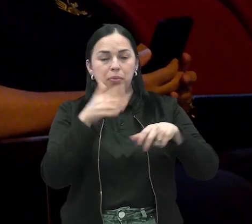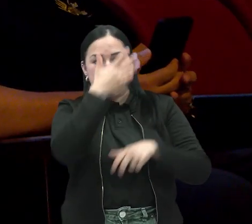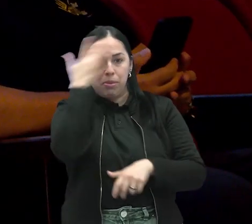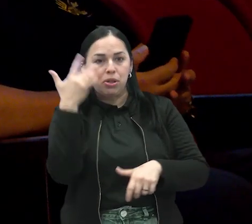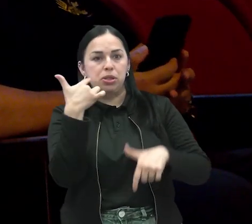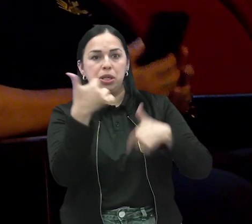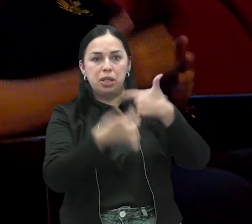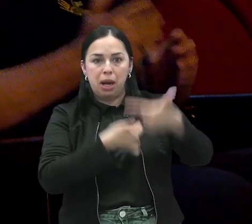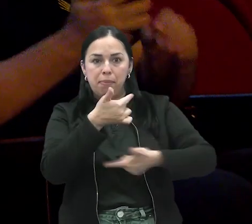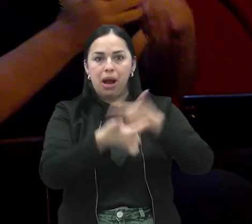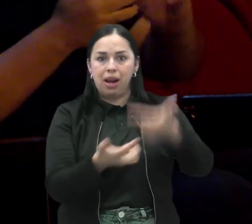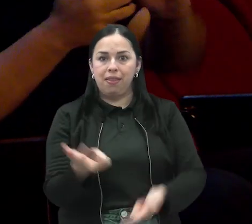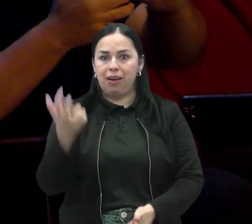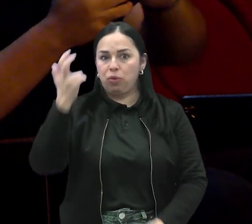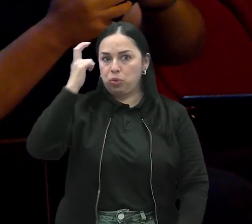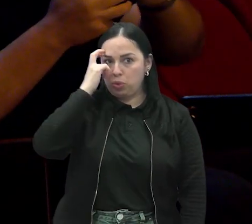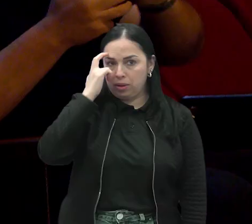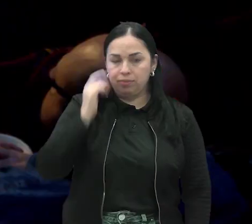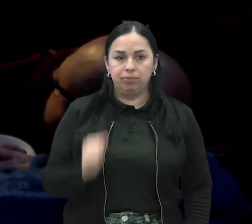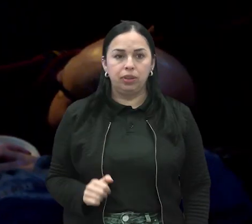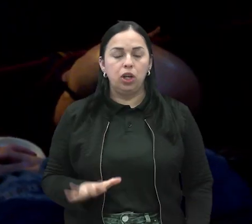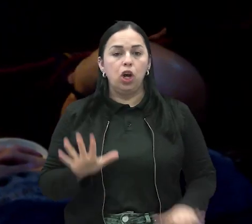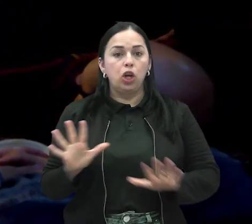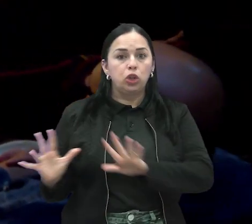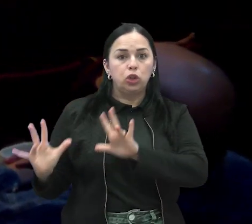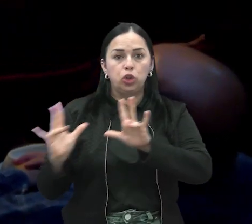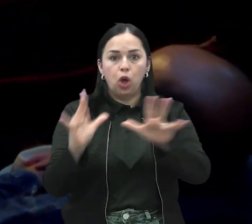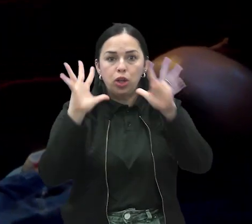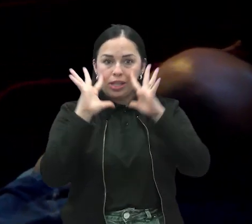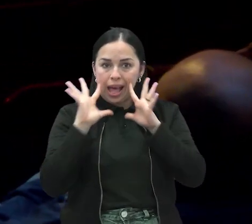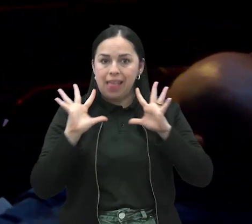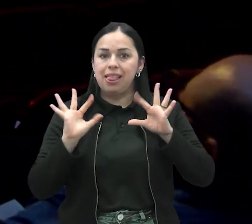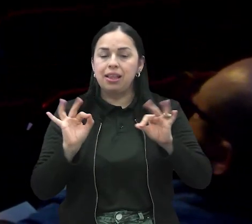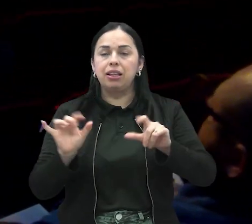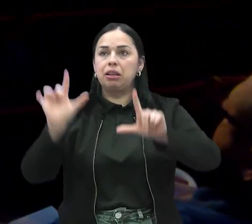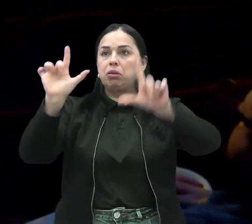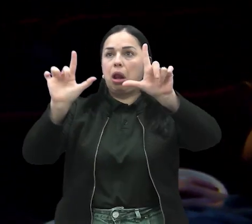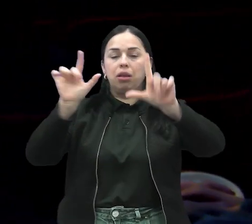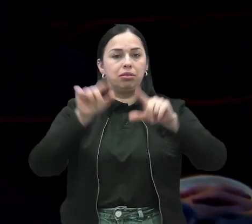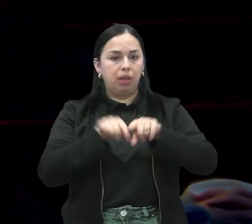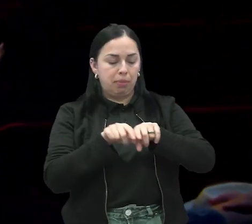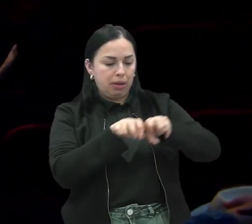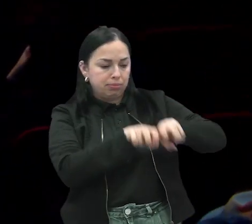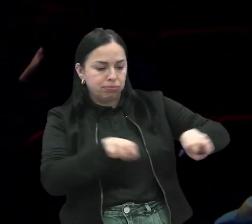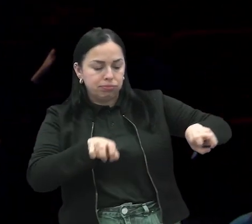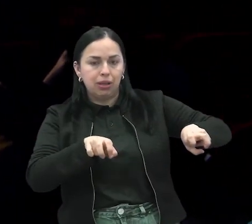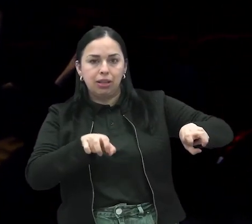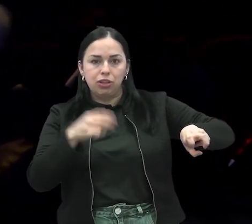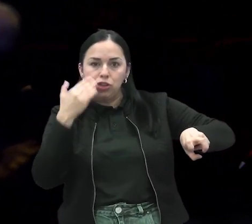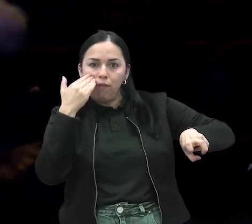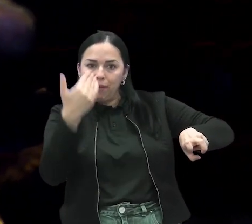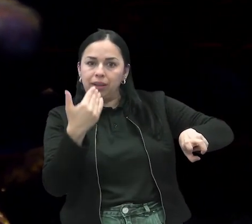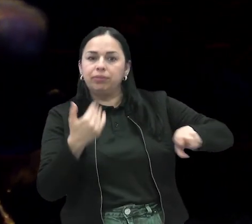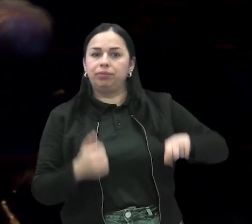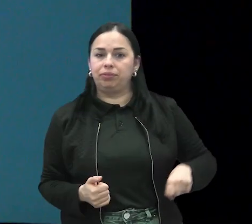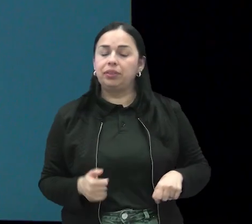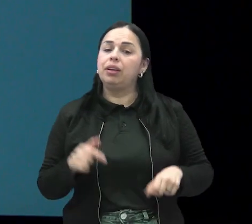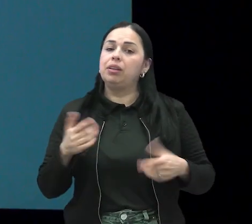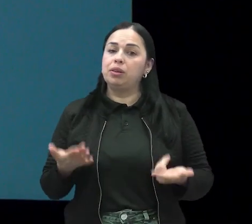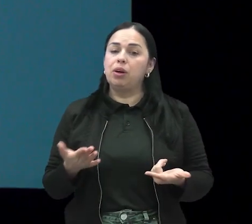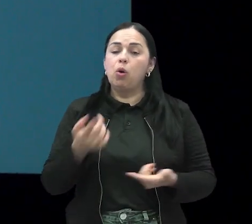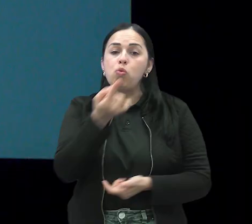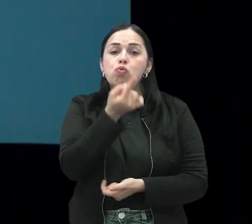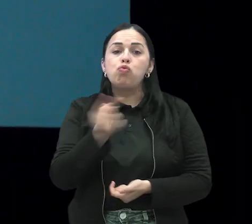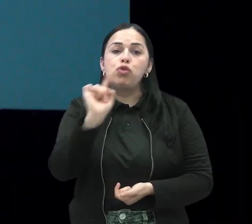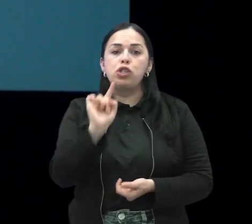por trabalhadores do setor cultural. Todos atentos ao telão e à mesa diretora, posicionada em frente ao palco.